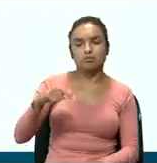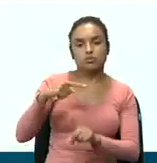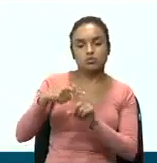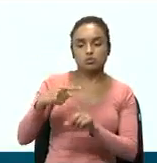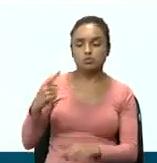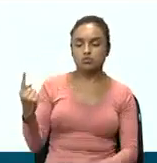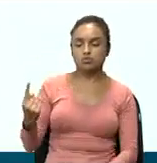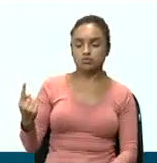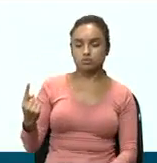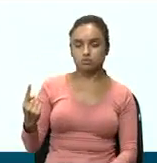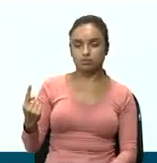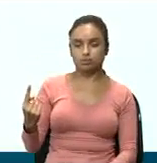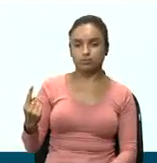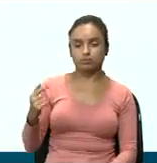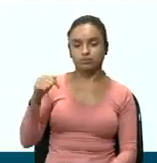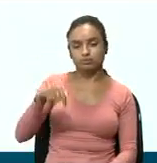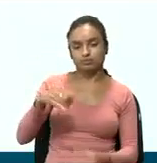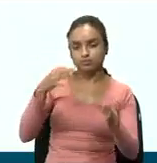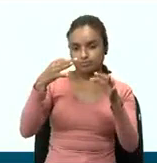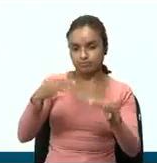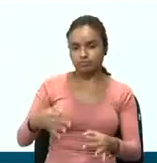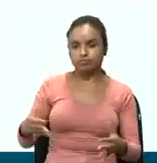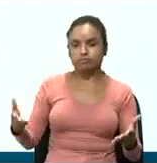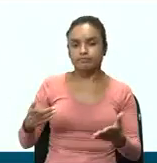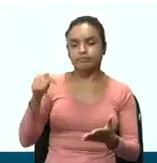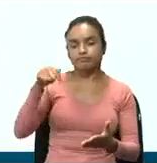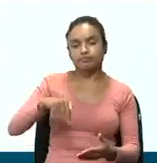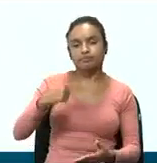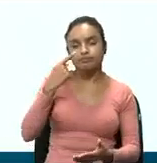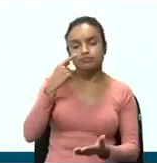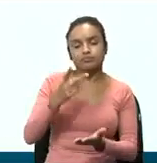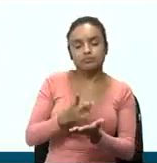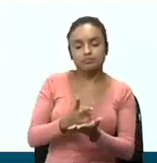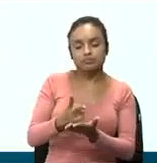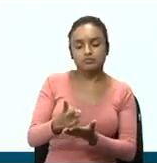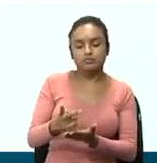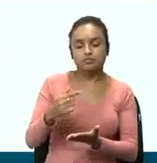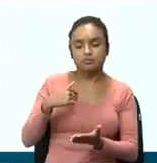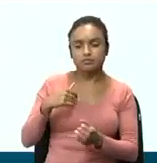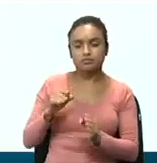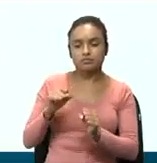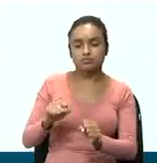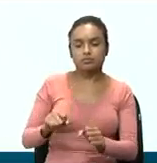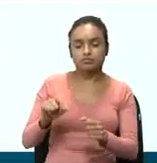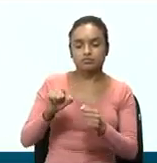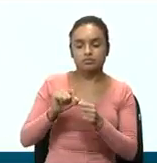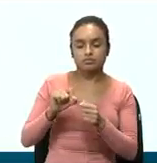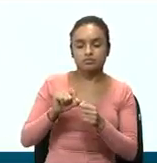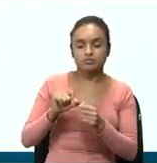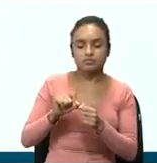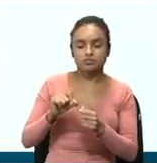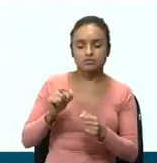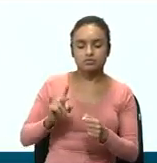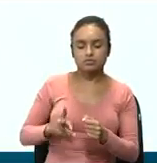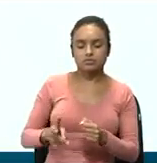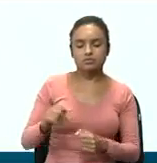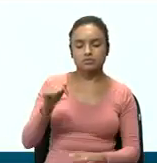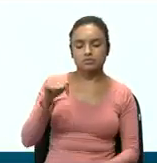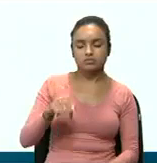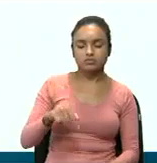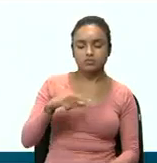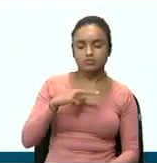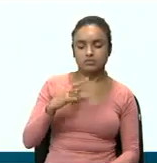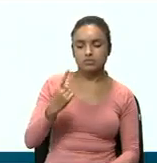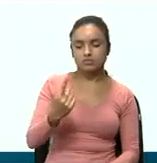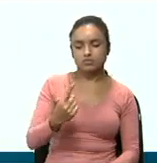mais 1. Certo? Na sequência, então, eu já posso fazer o seguinte. Eu não tenho esse meio